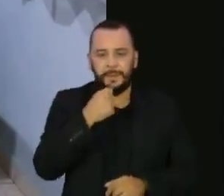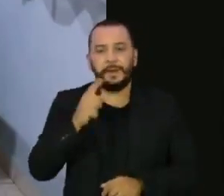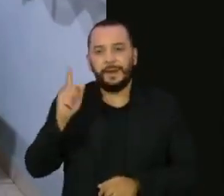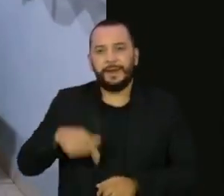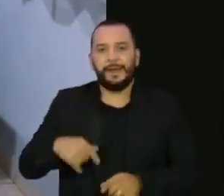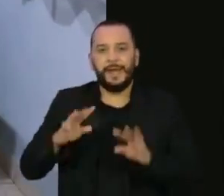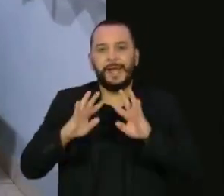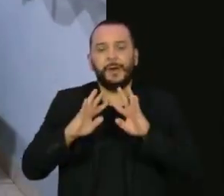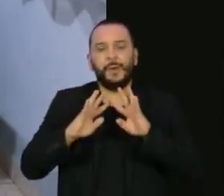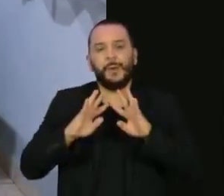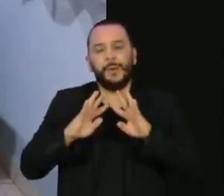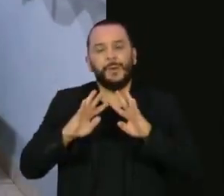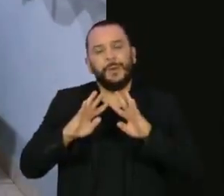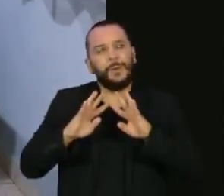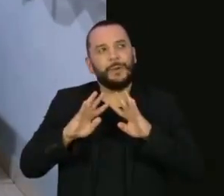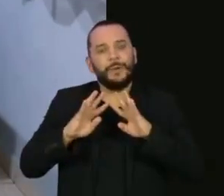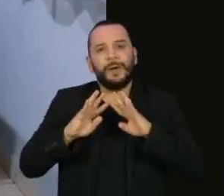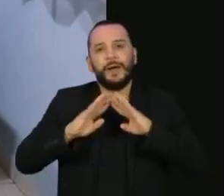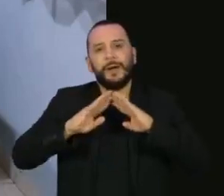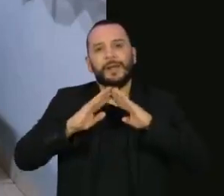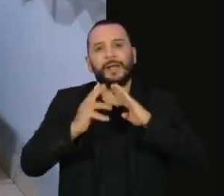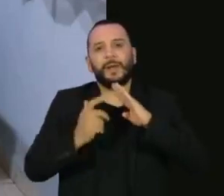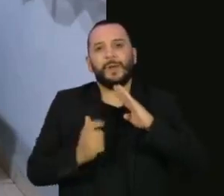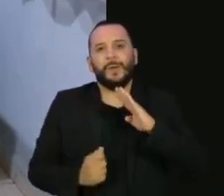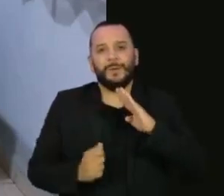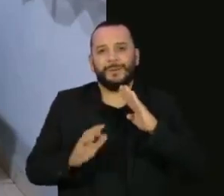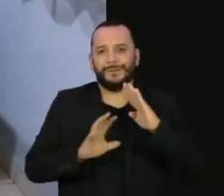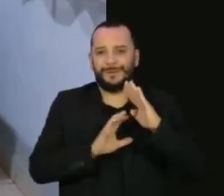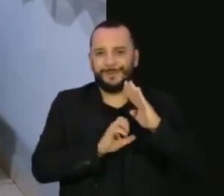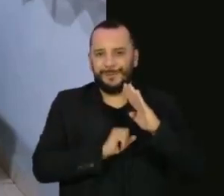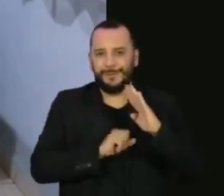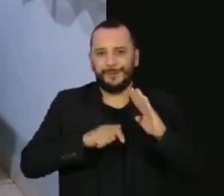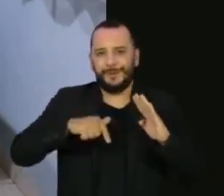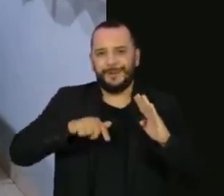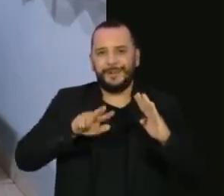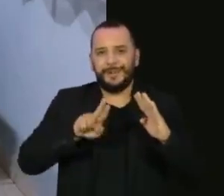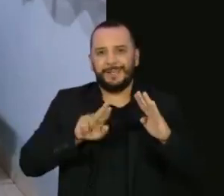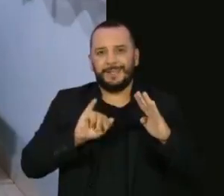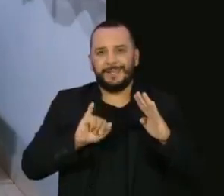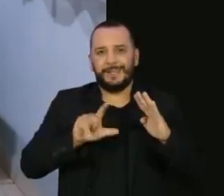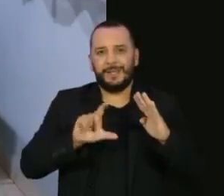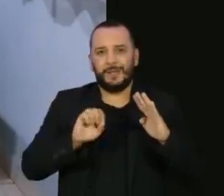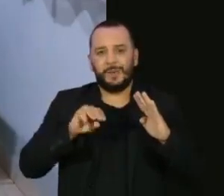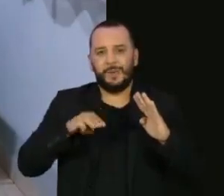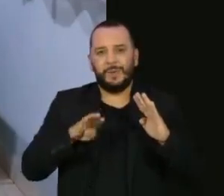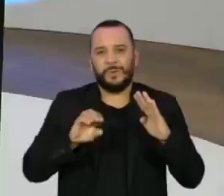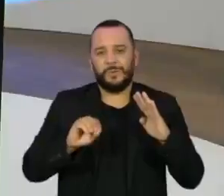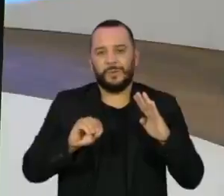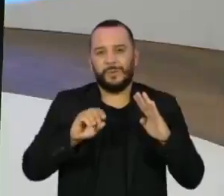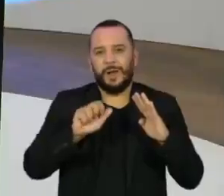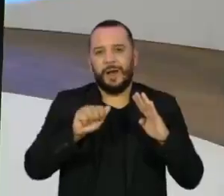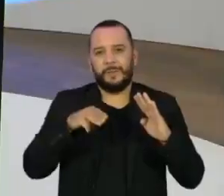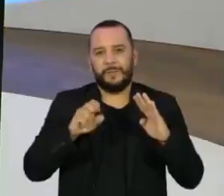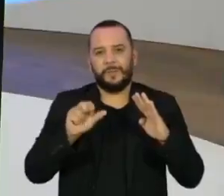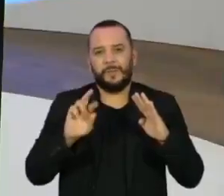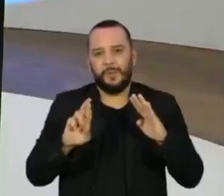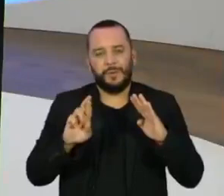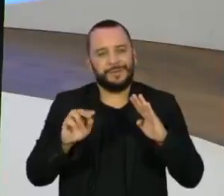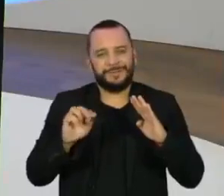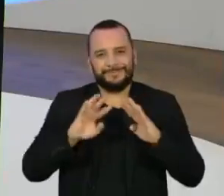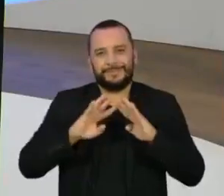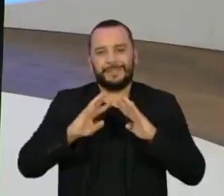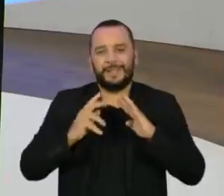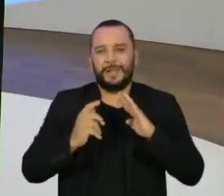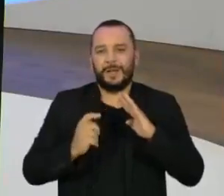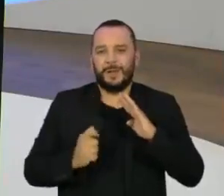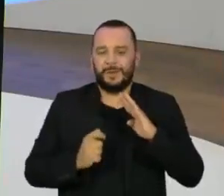Eu adoro essa expressão, quilombo do amor. E no quilombo do amor não entra ódio, não entra mentira, não entra fake